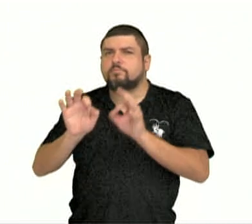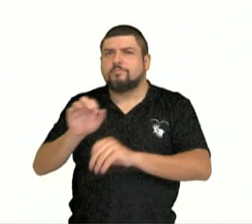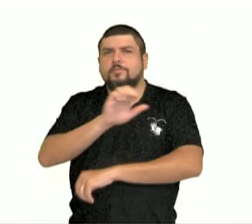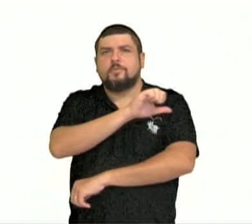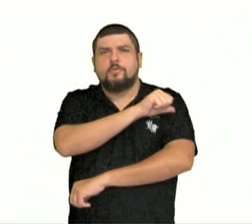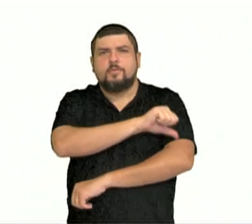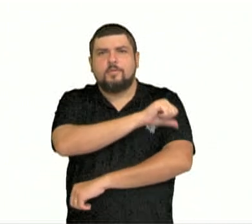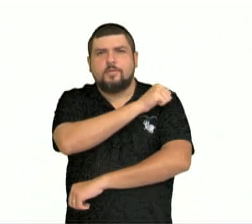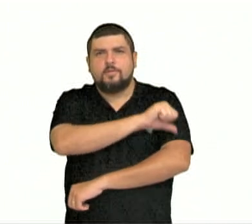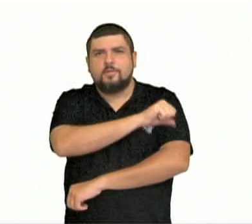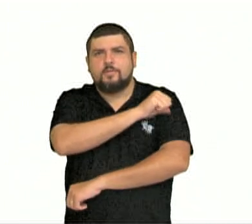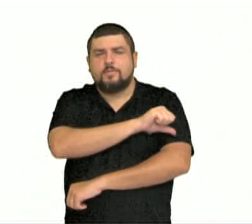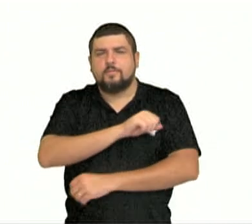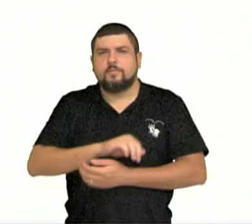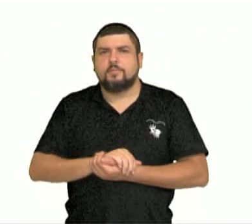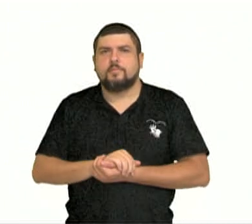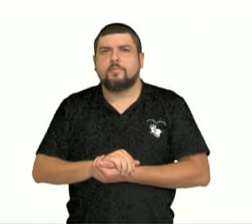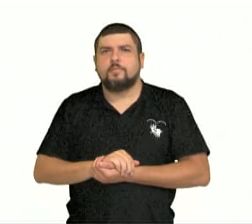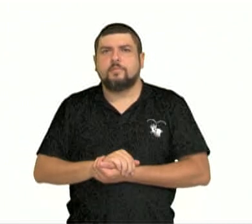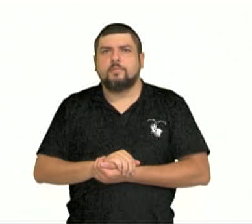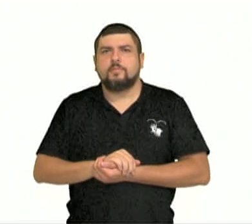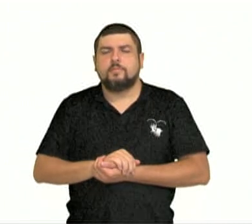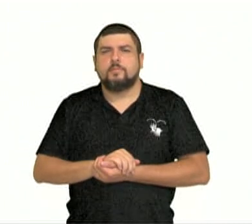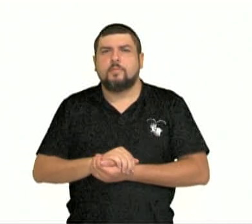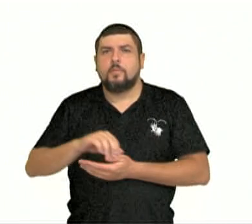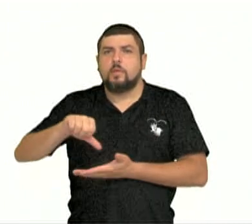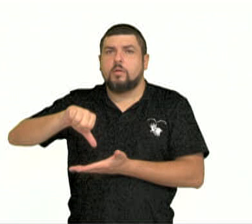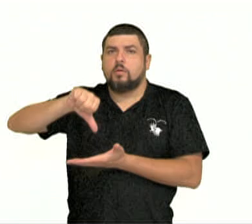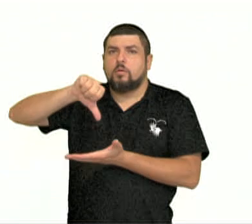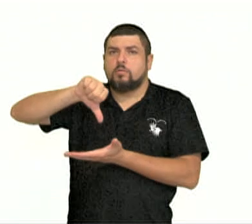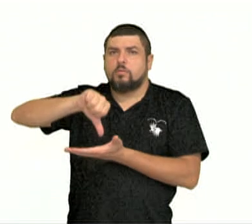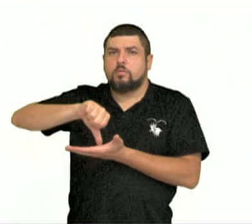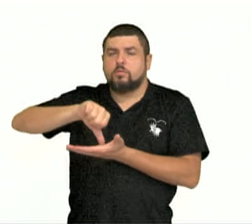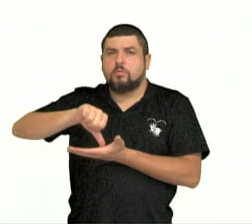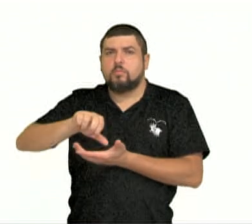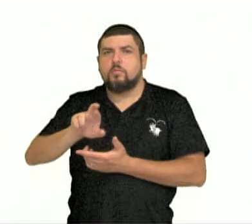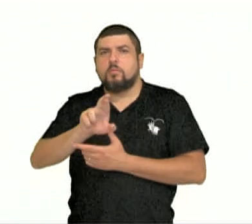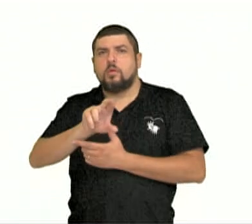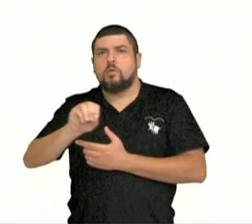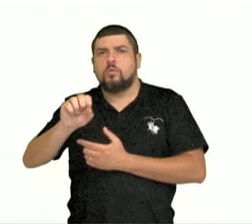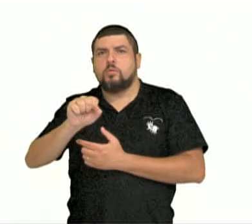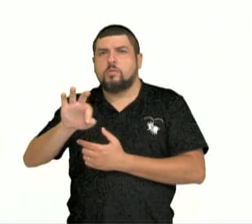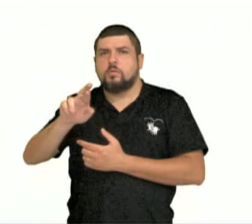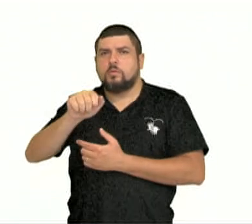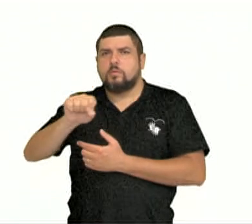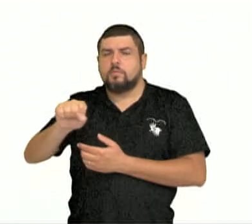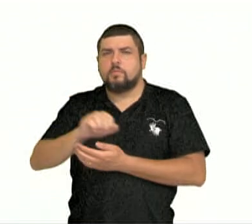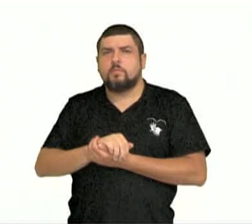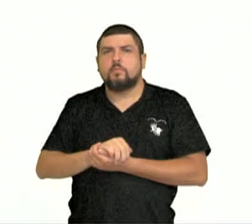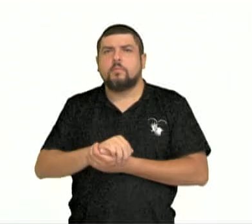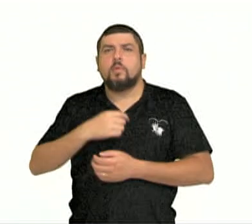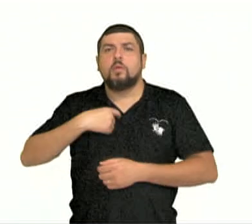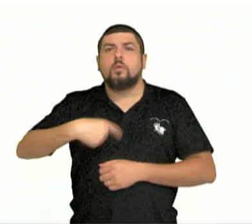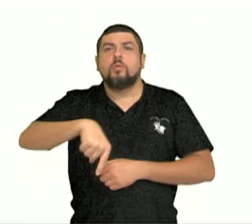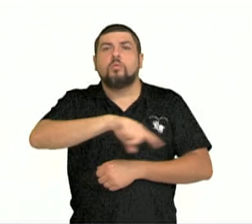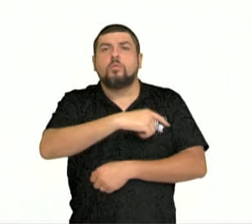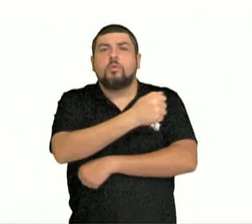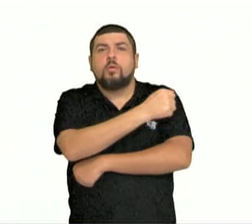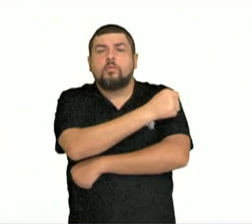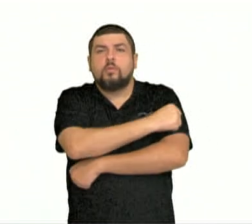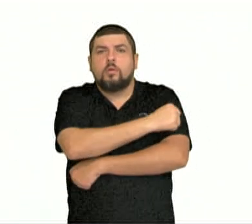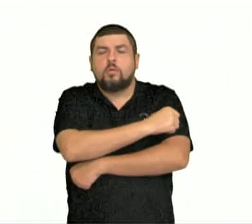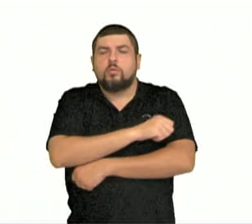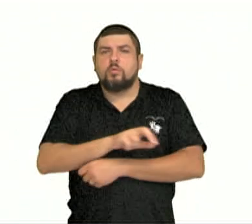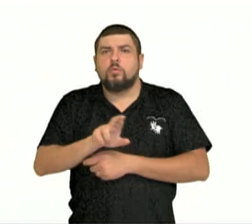bem. Polo Universitário de Rio das Ostras. Nós, estudantes do Polo Universitário de Rio das